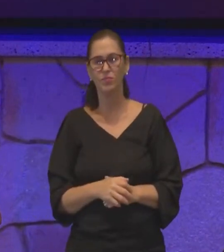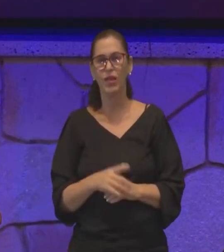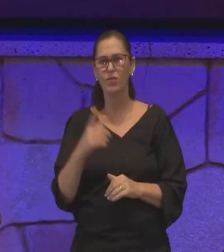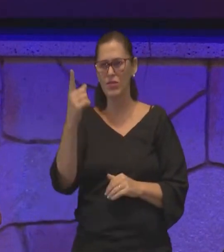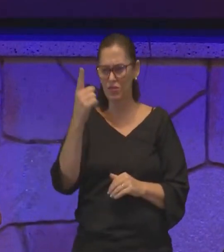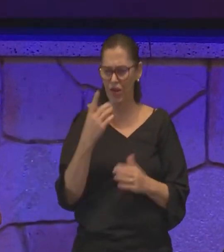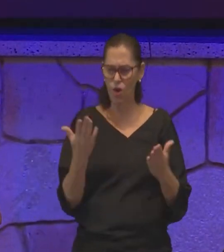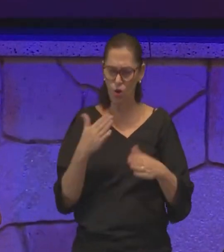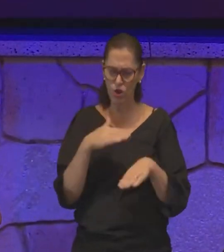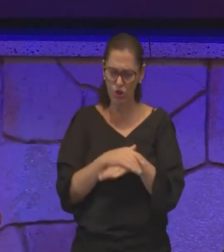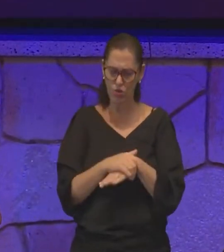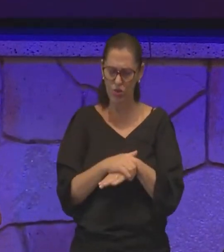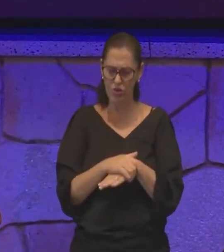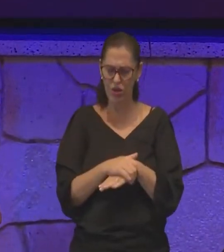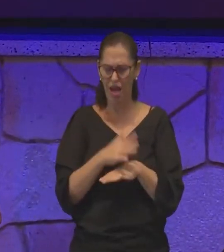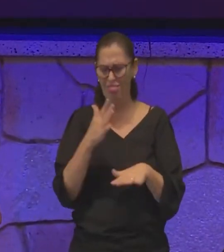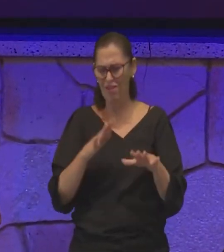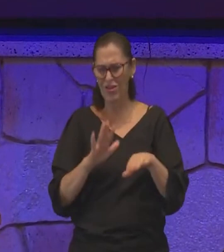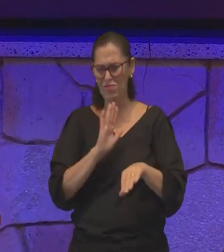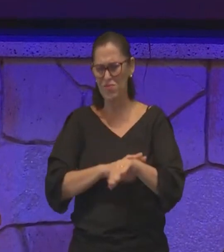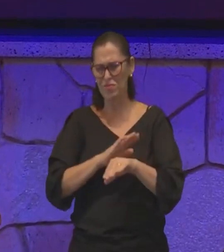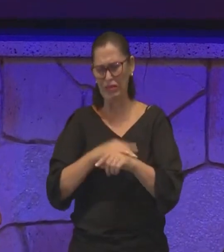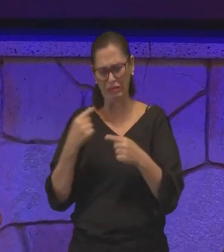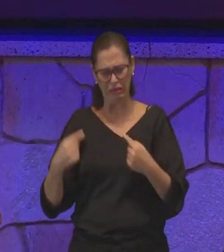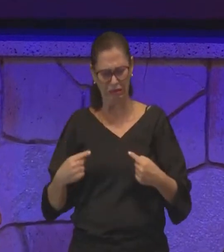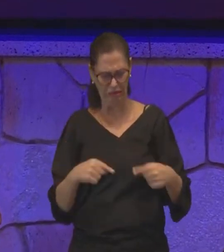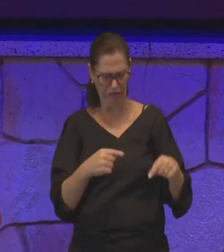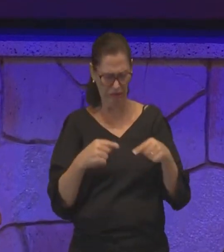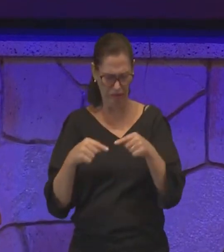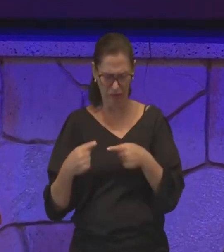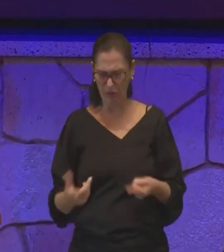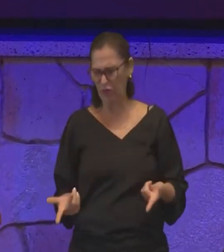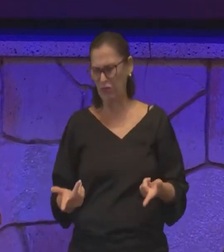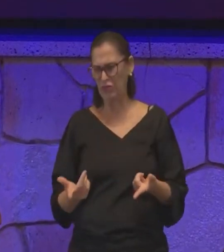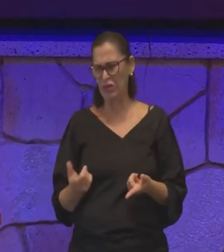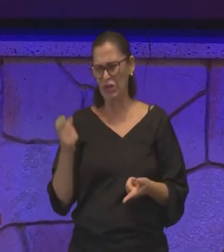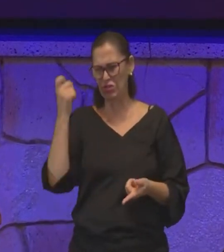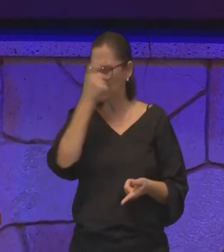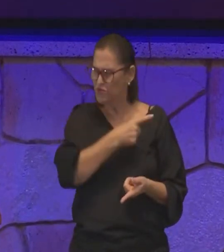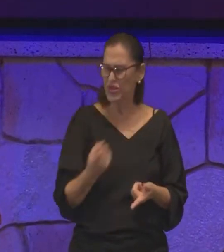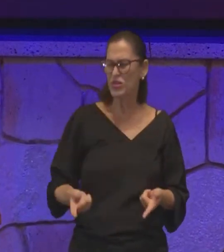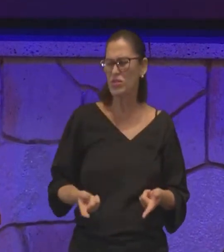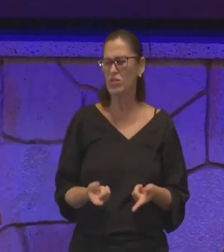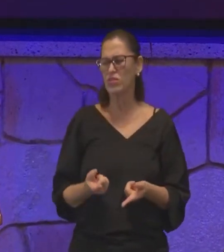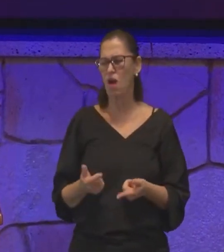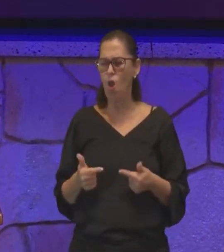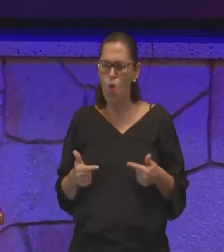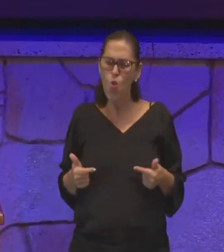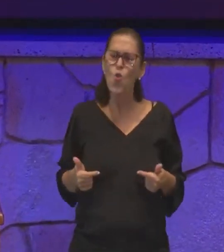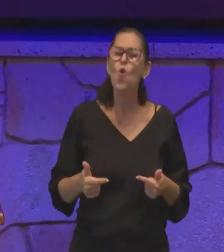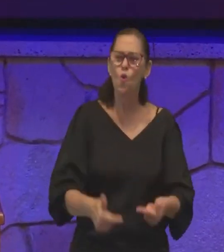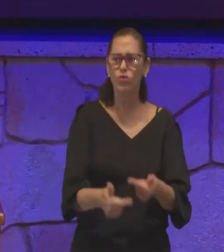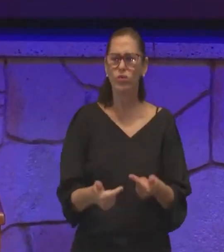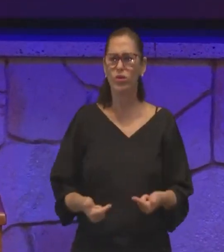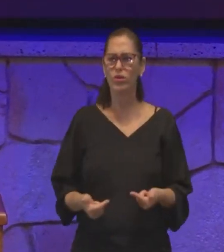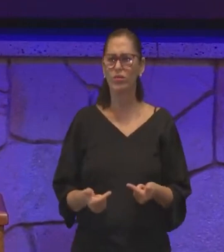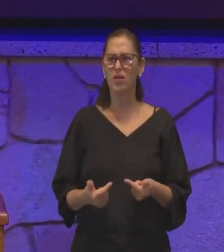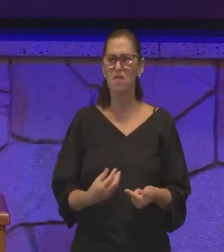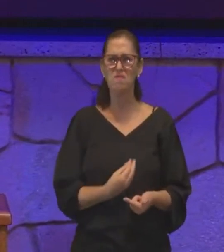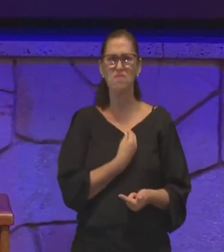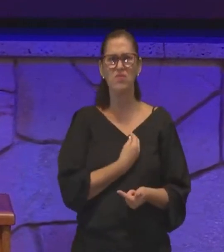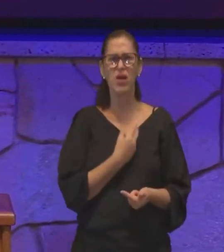veio nesta noite, talvez esteja passando por uma adversidade, talvez você esteja passando por uma luta, talvez você esteja vivendo